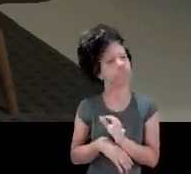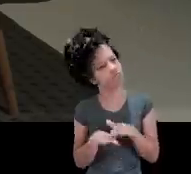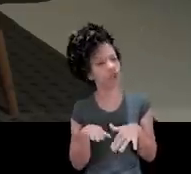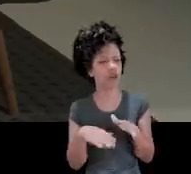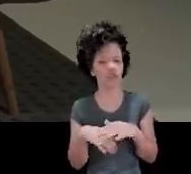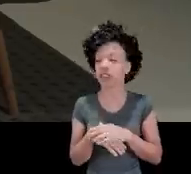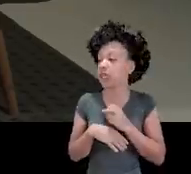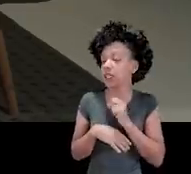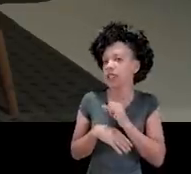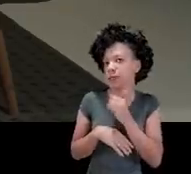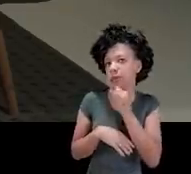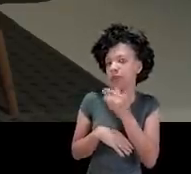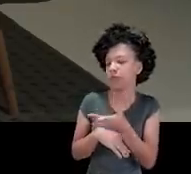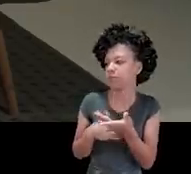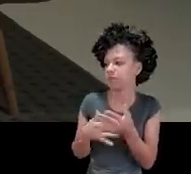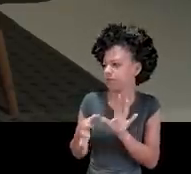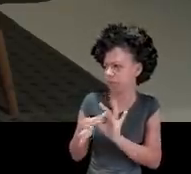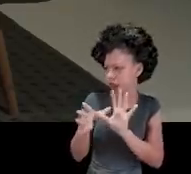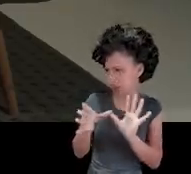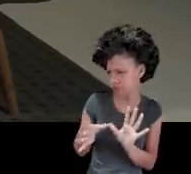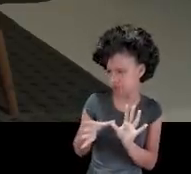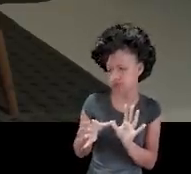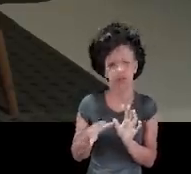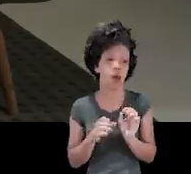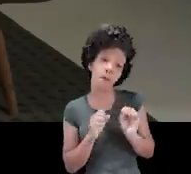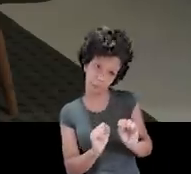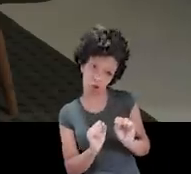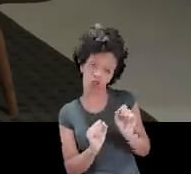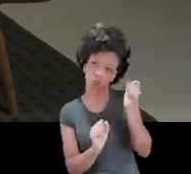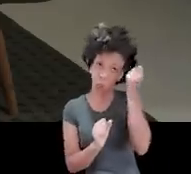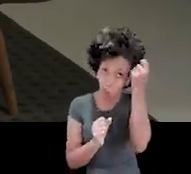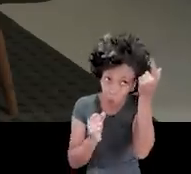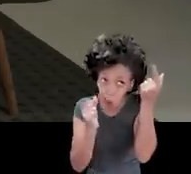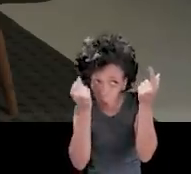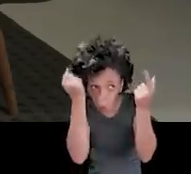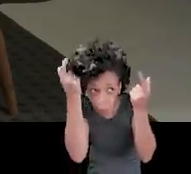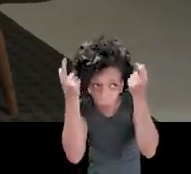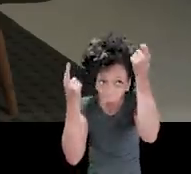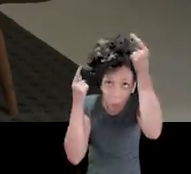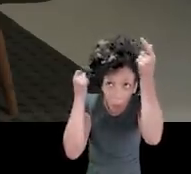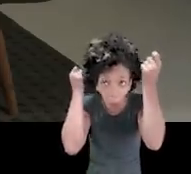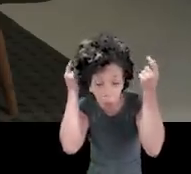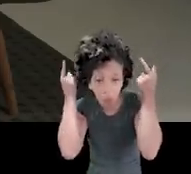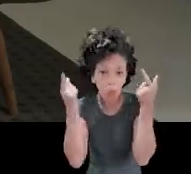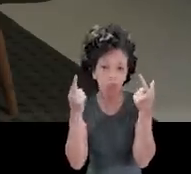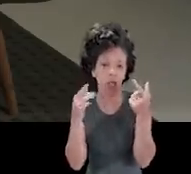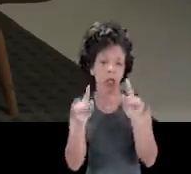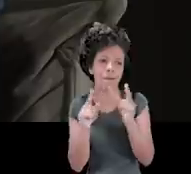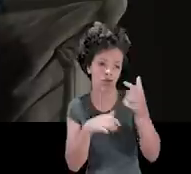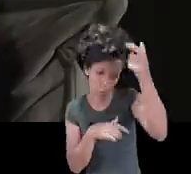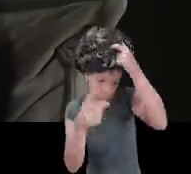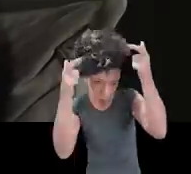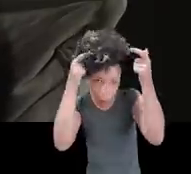eu deixasse você assim, deixar livre. Pode ser que surjam algumas coisas aqui. Entendi. Alguns buracos